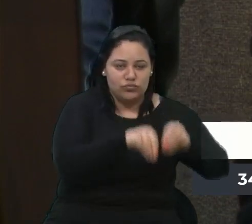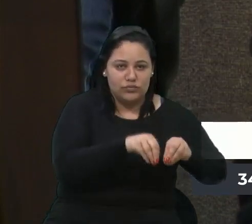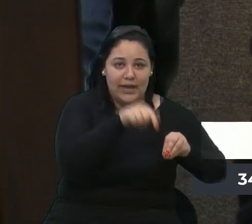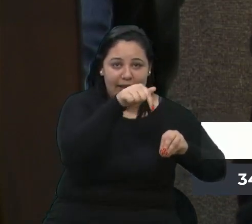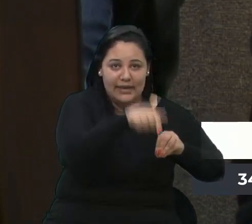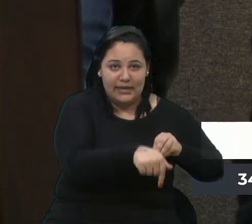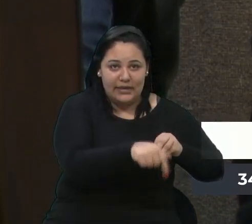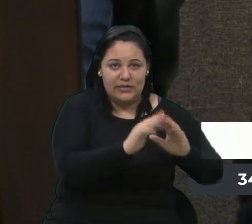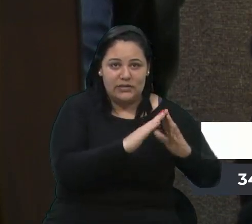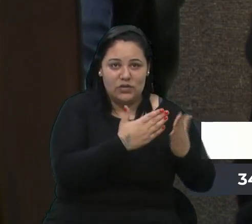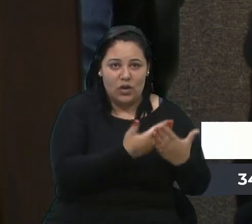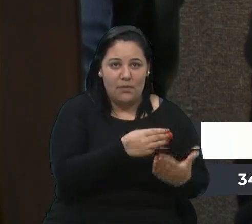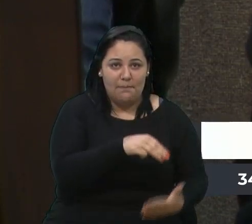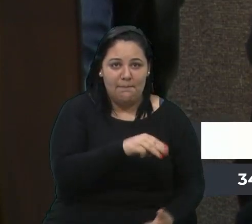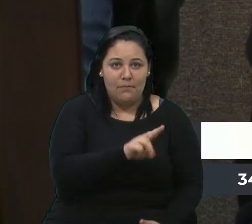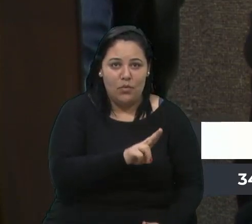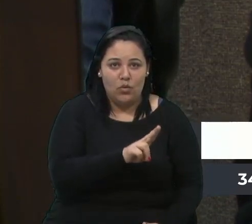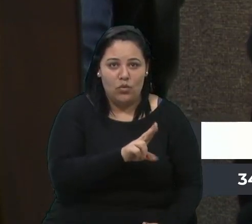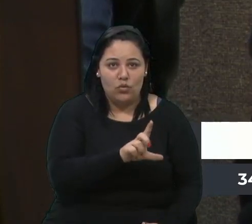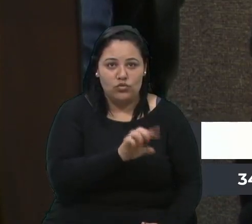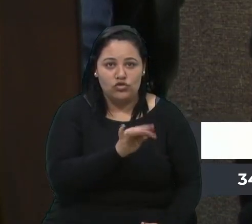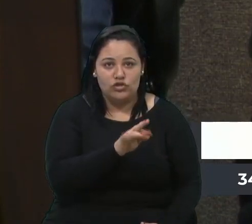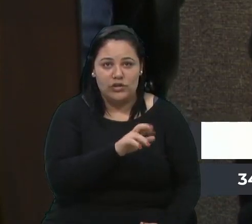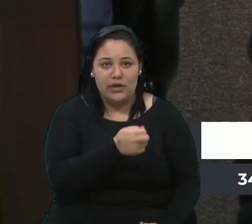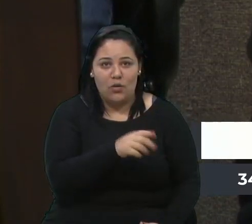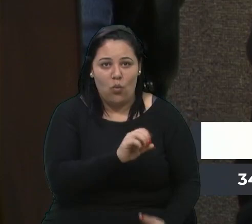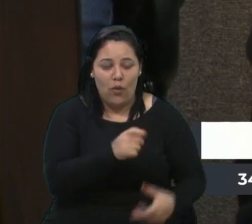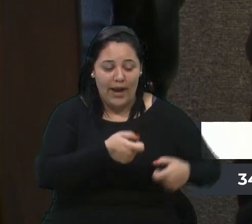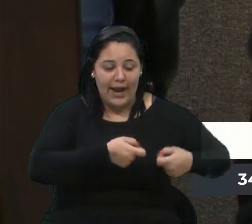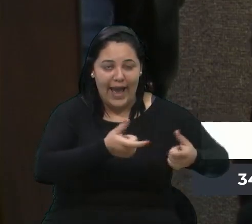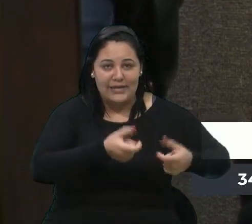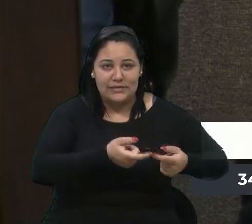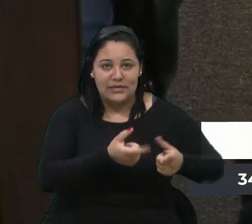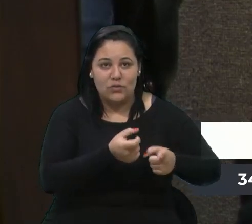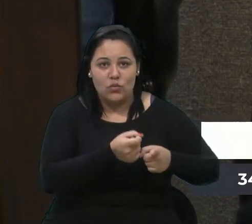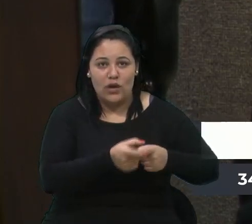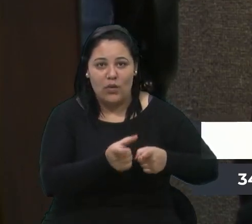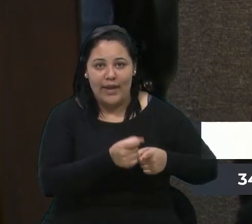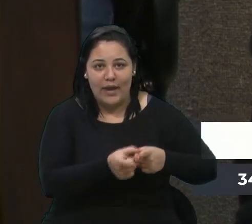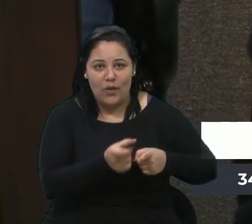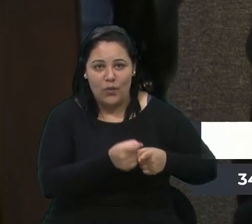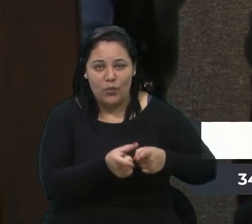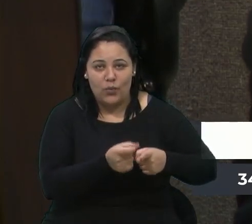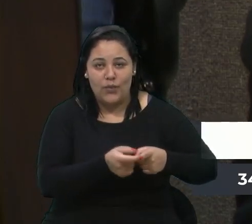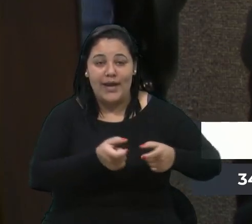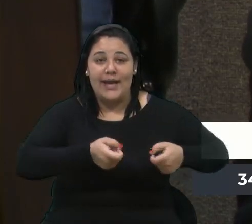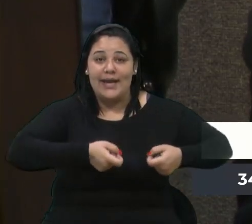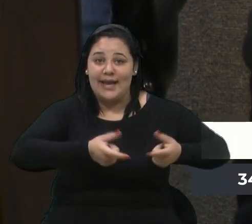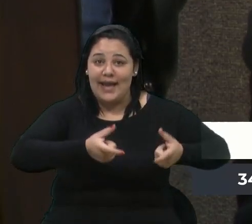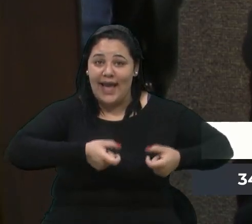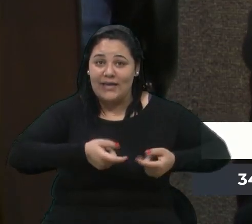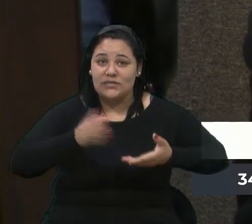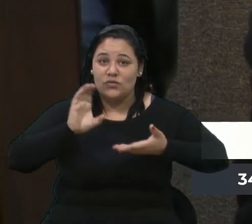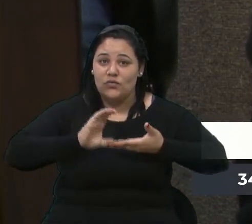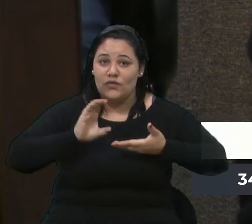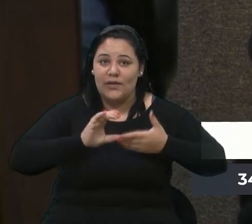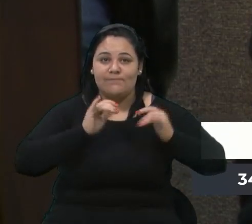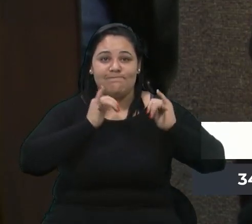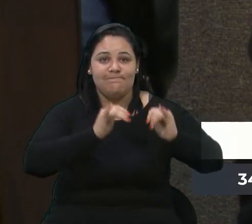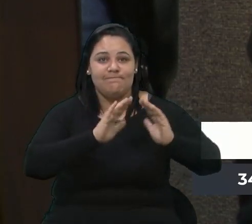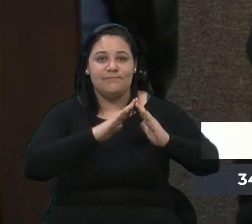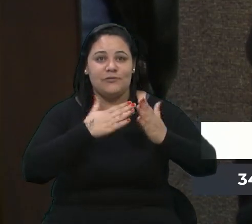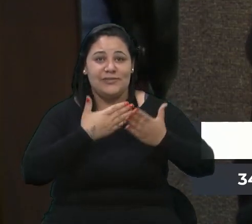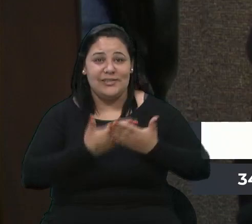Mutirão. Então, você veja, gasta com aluguel, gasta com recurso de transporte escolar, um